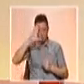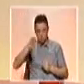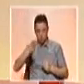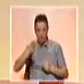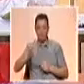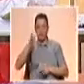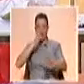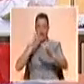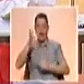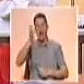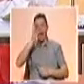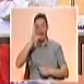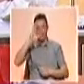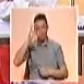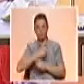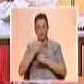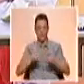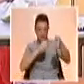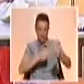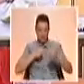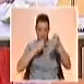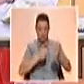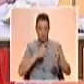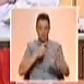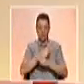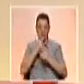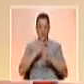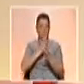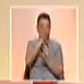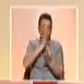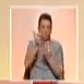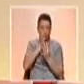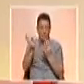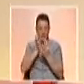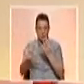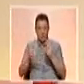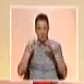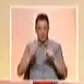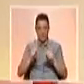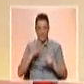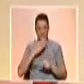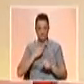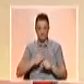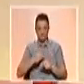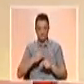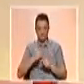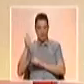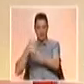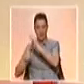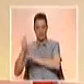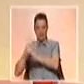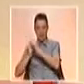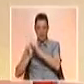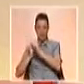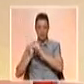agricultura? Particularmente na agricultura. Conseguimos perceber porquê? Há vários fatores, mas um deles, e eu agora gostava de voltar um bocadinho atrás,